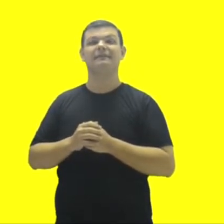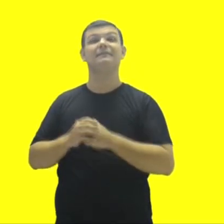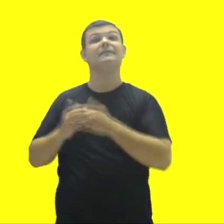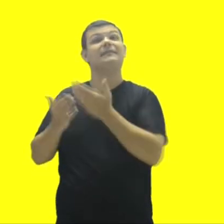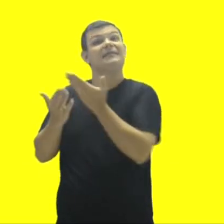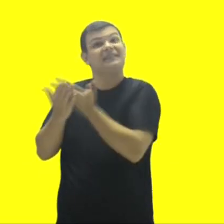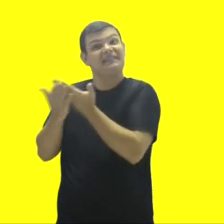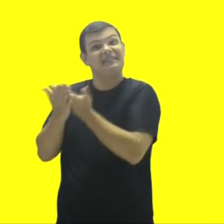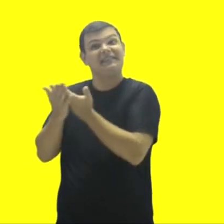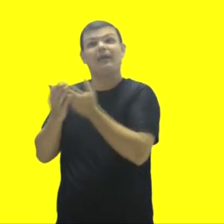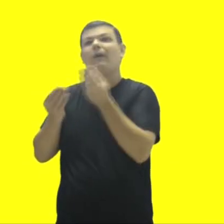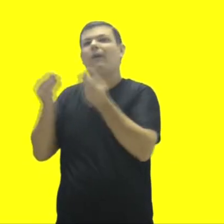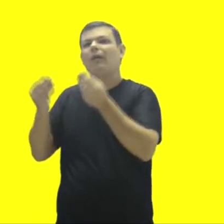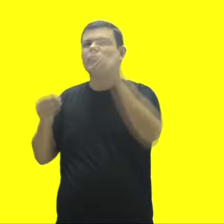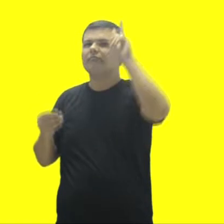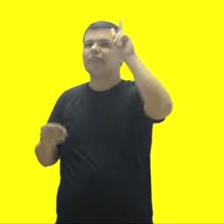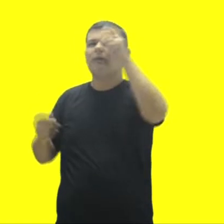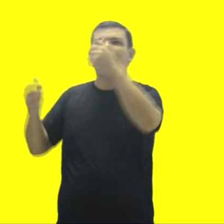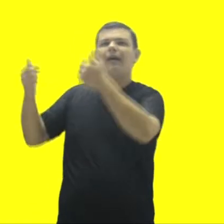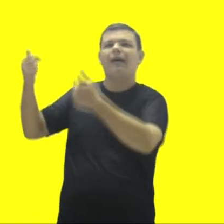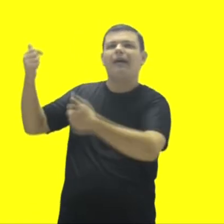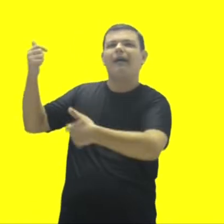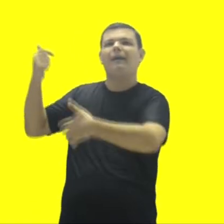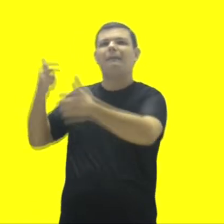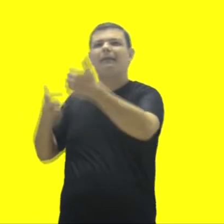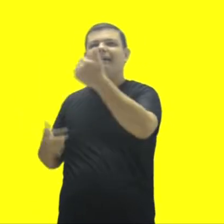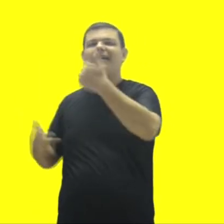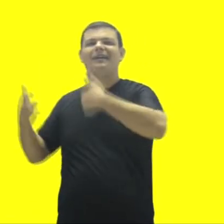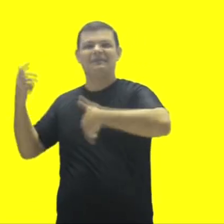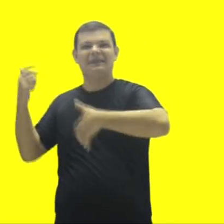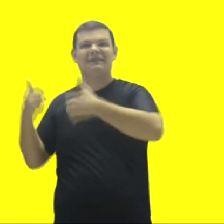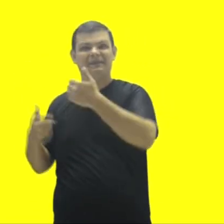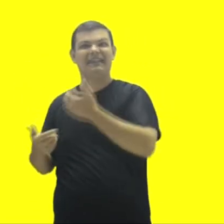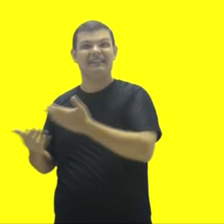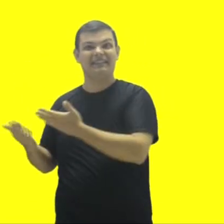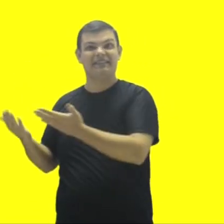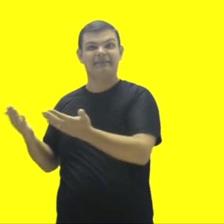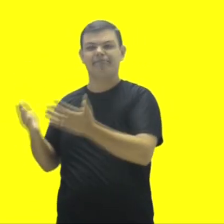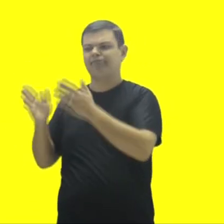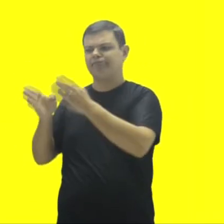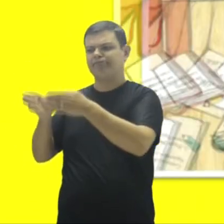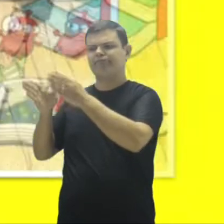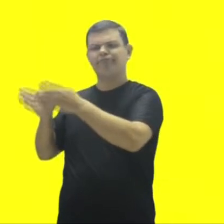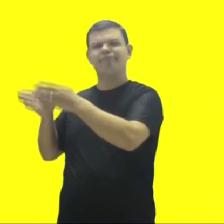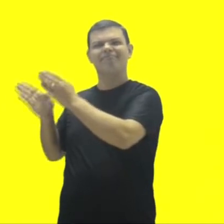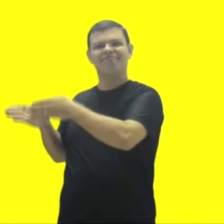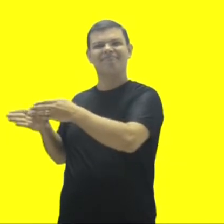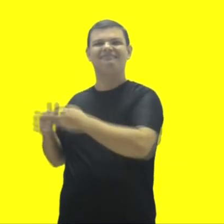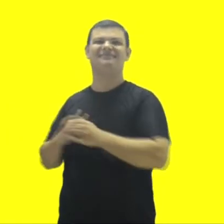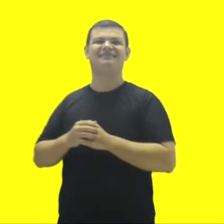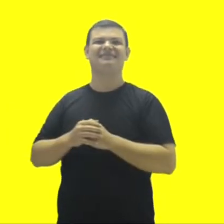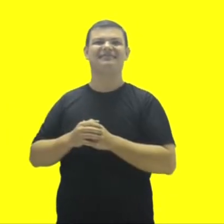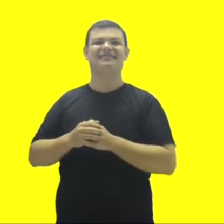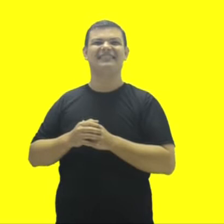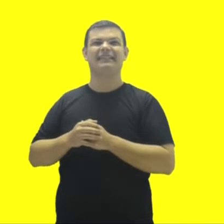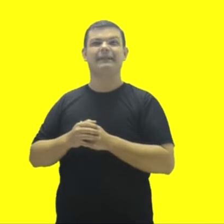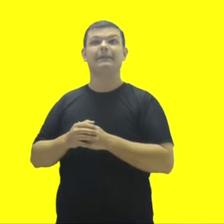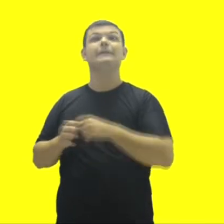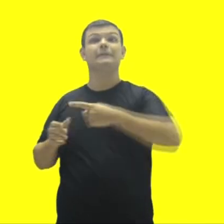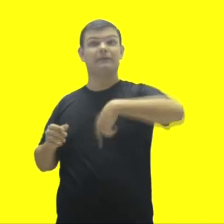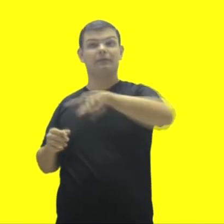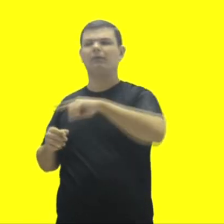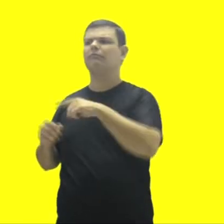Nós estudaremos os elementos da narrativa, os elementos da história. Nós